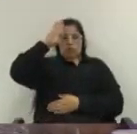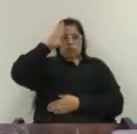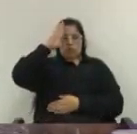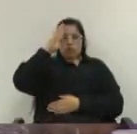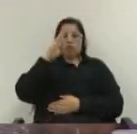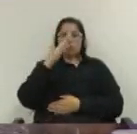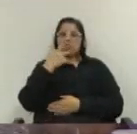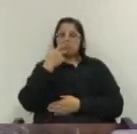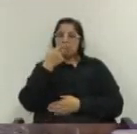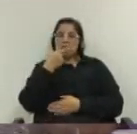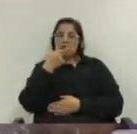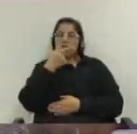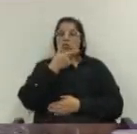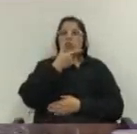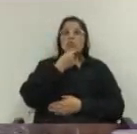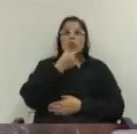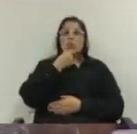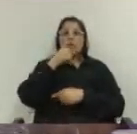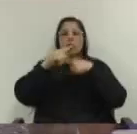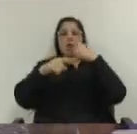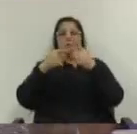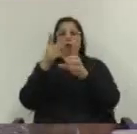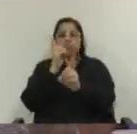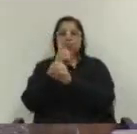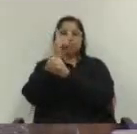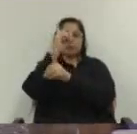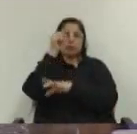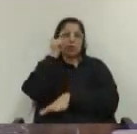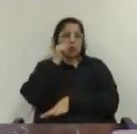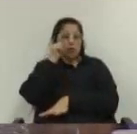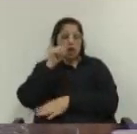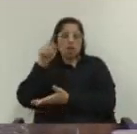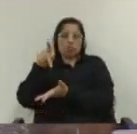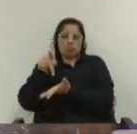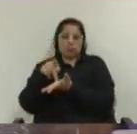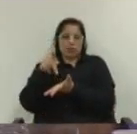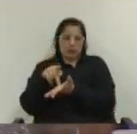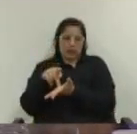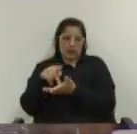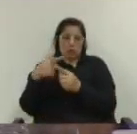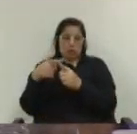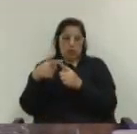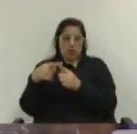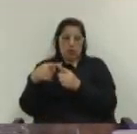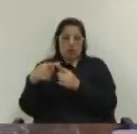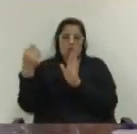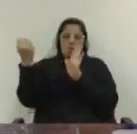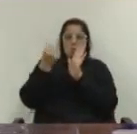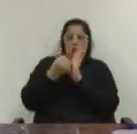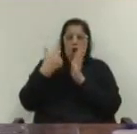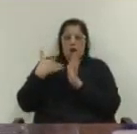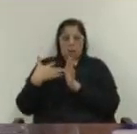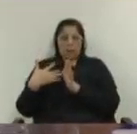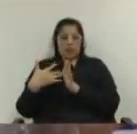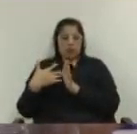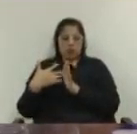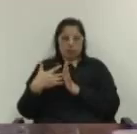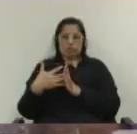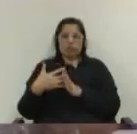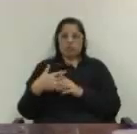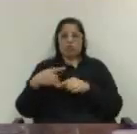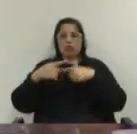foi descoberta somente após ter combatido na linha de frente e ter sido ferida. Após a Revolução de